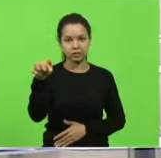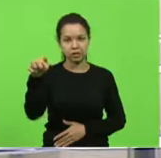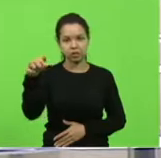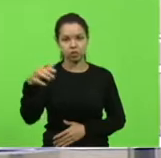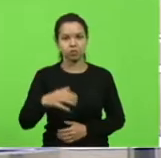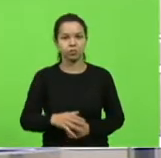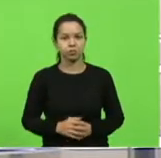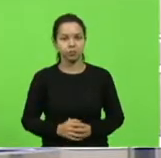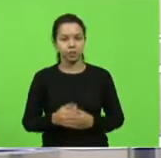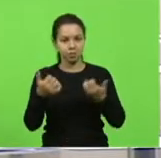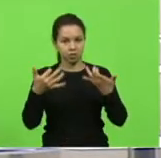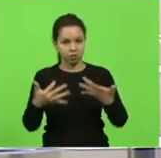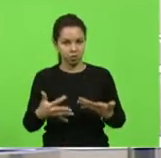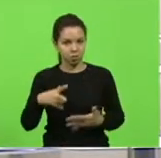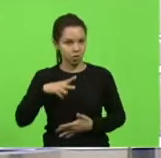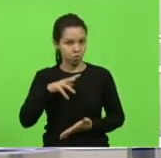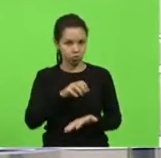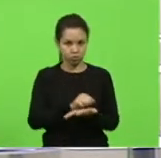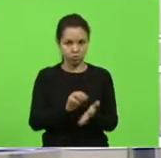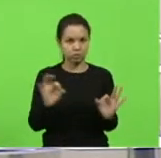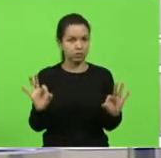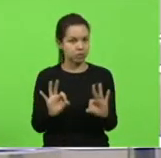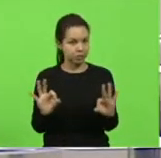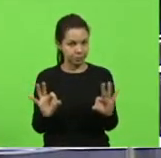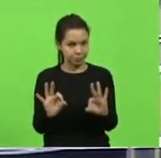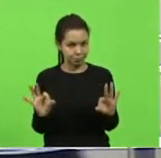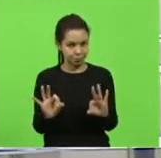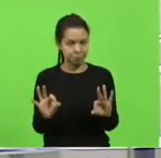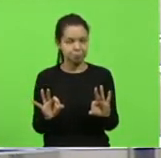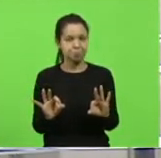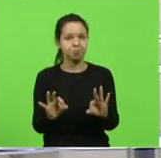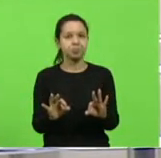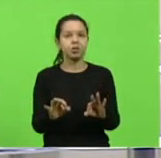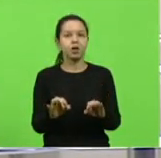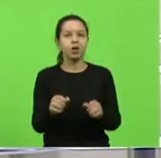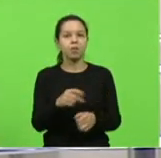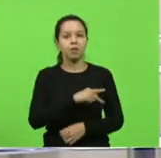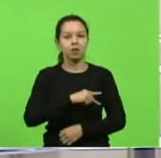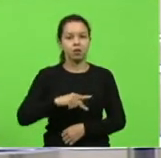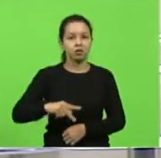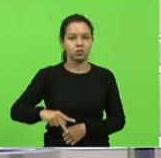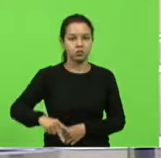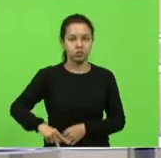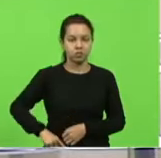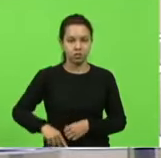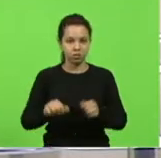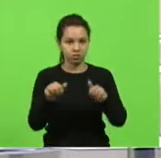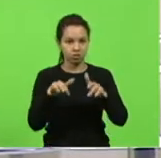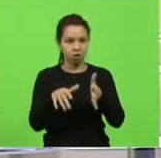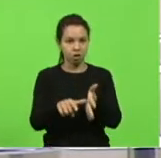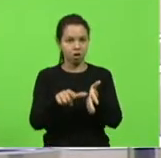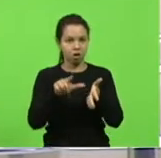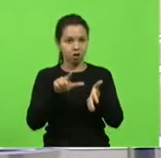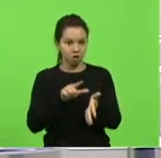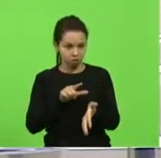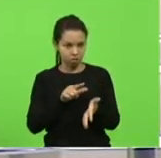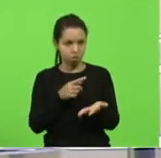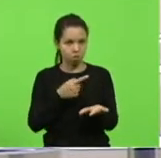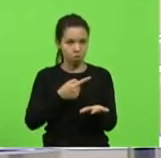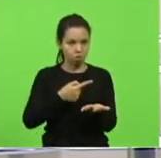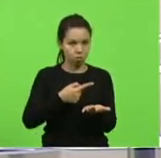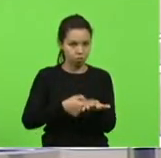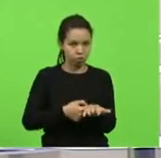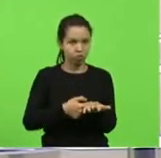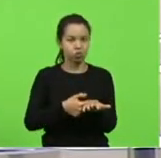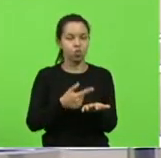não houve oradores inscritos nada mais havendo o senhor presidente antes de encerrar a sessão convocou